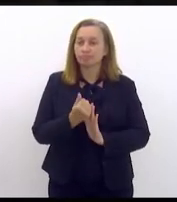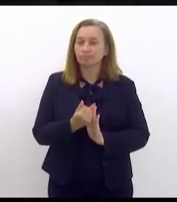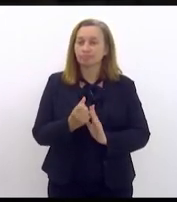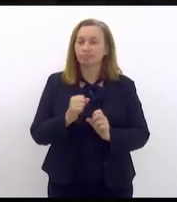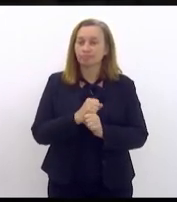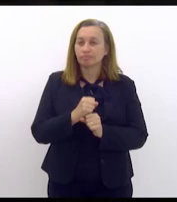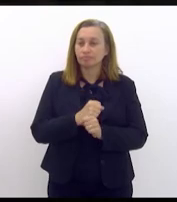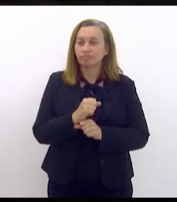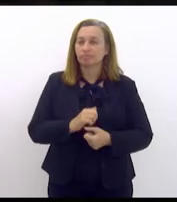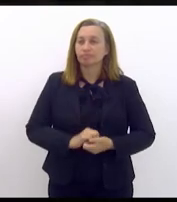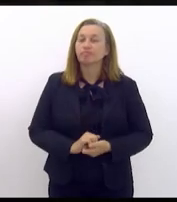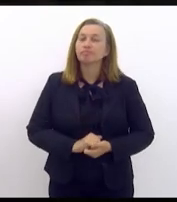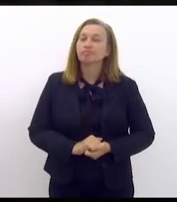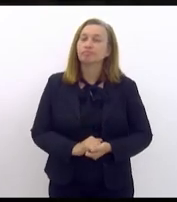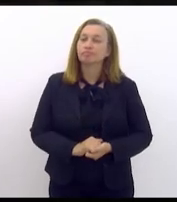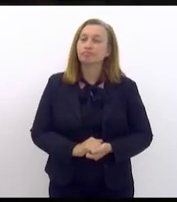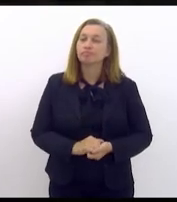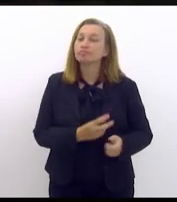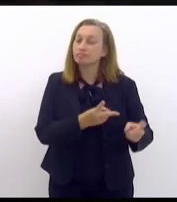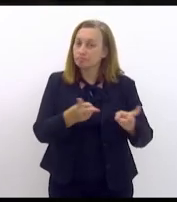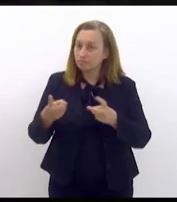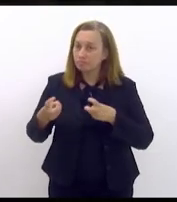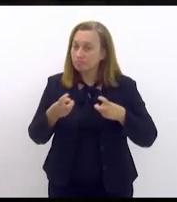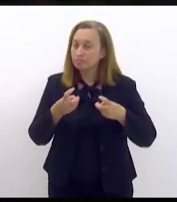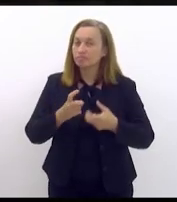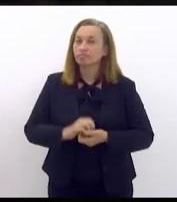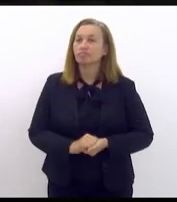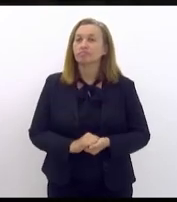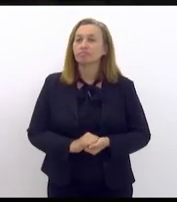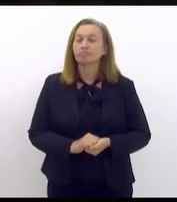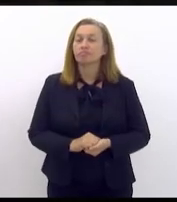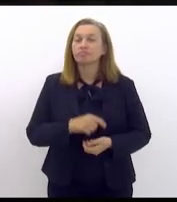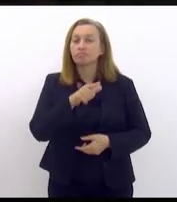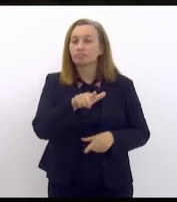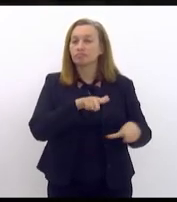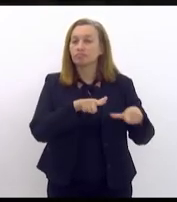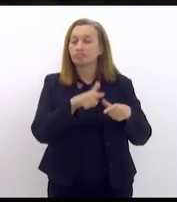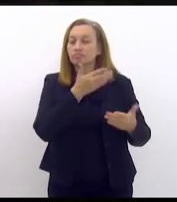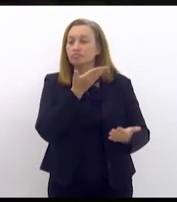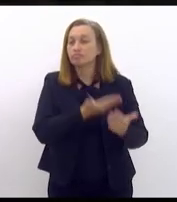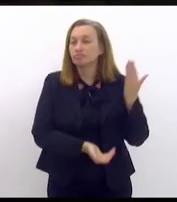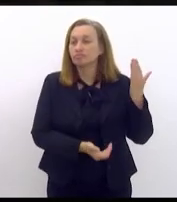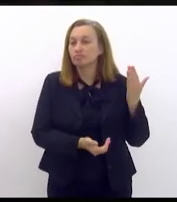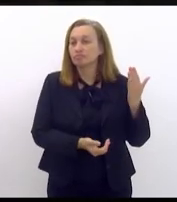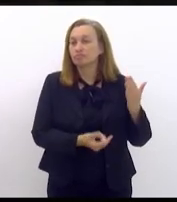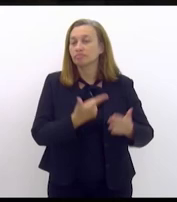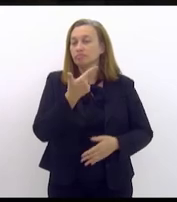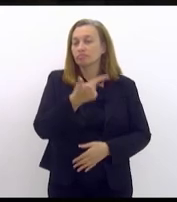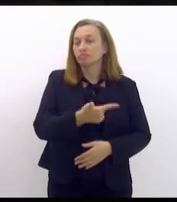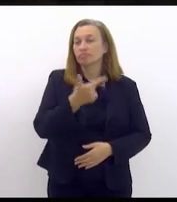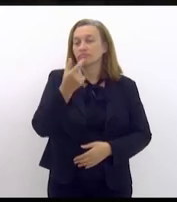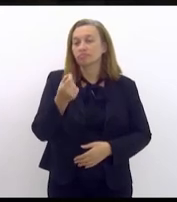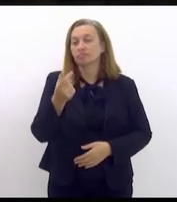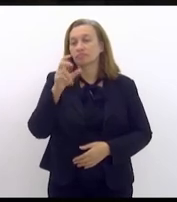anual, nós observamos que esta função perdeu cerca de